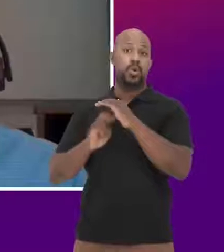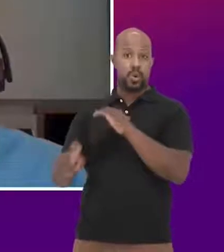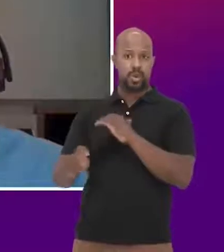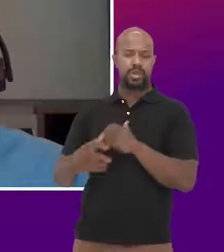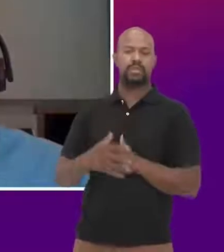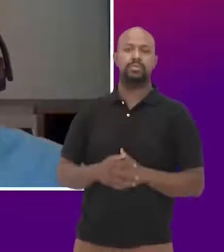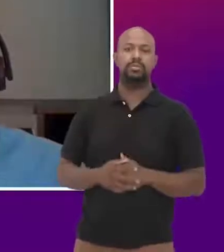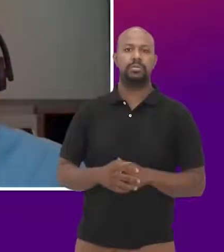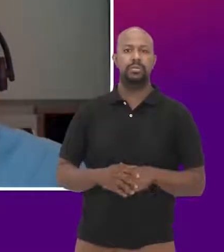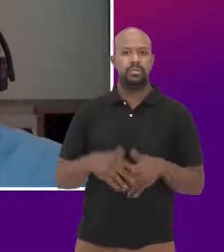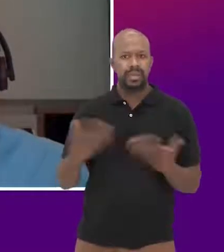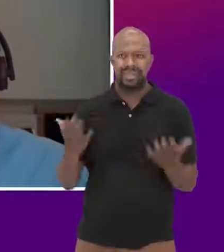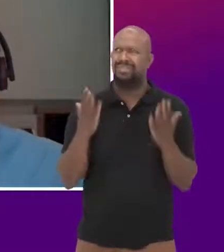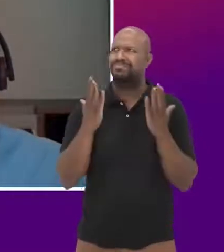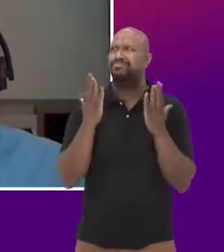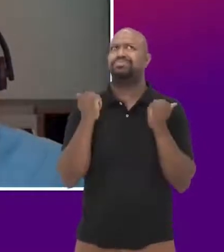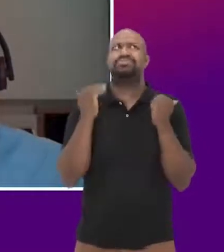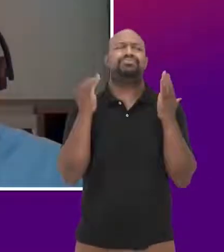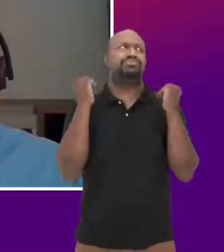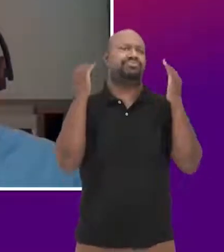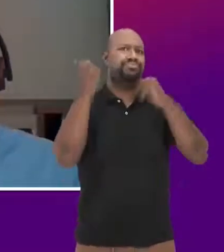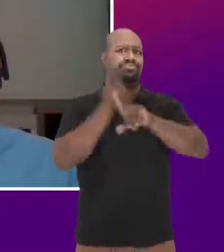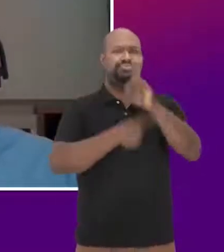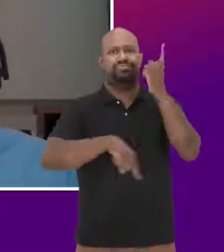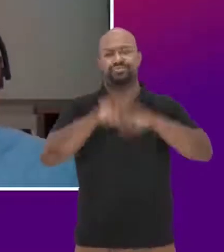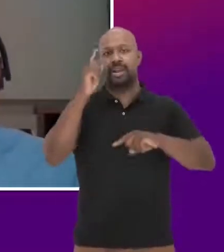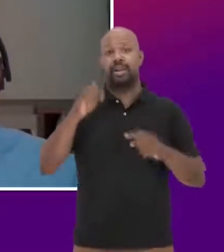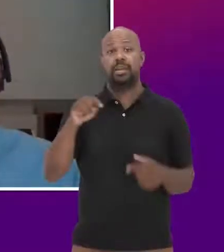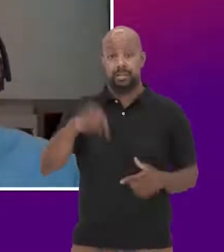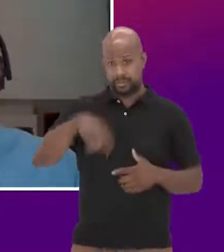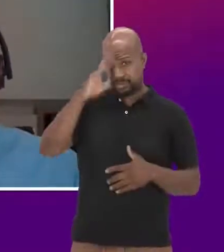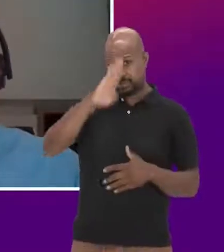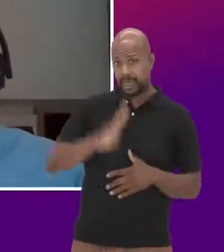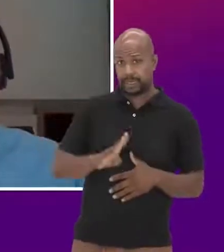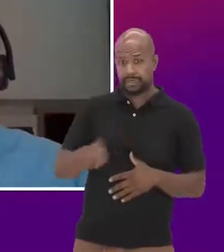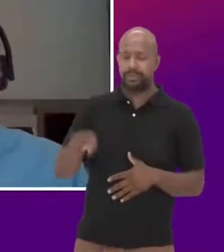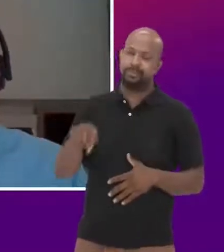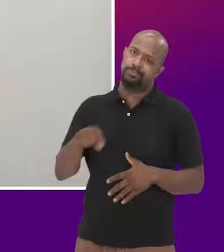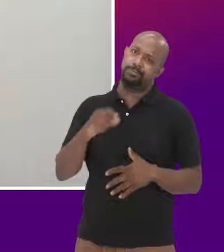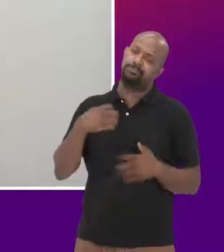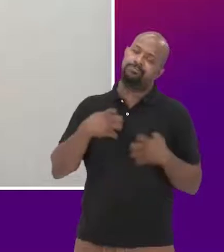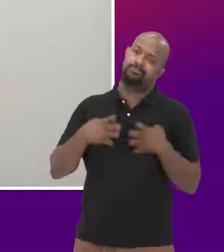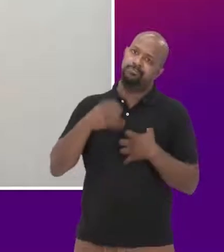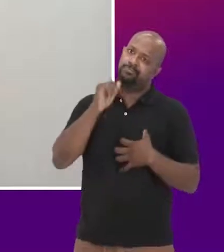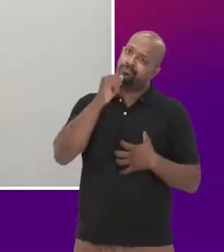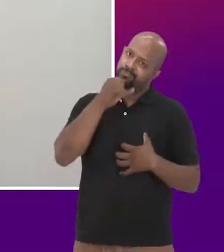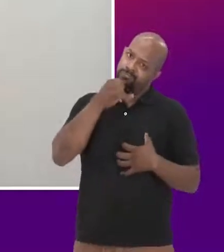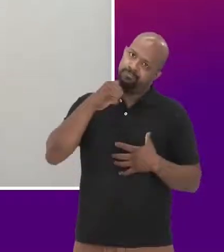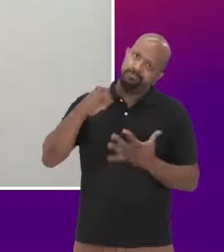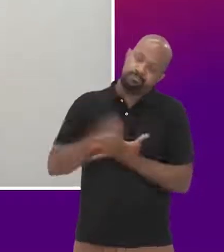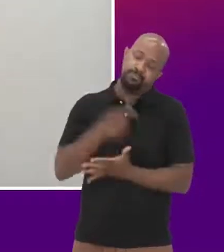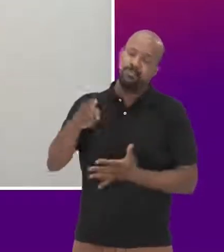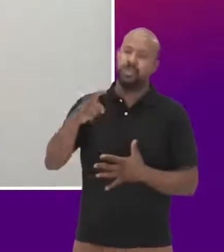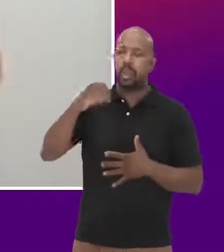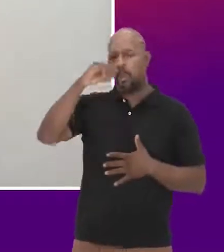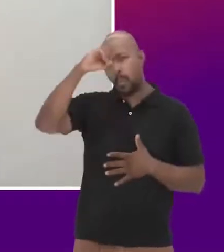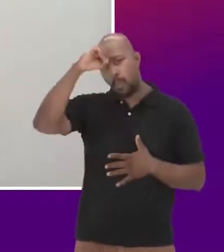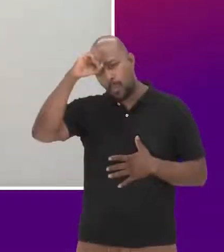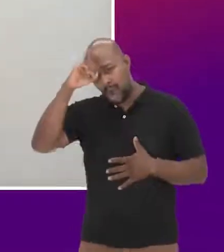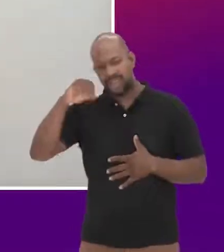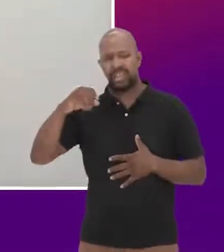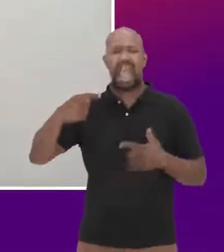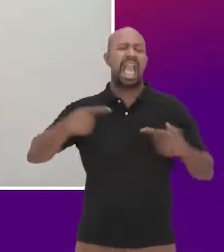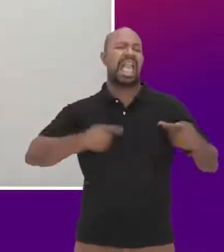E assim ela virou um sucesso. No Brasil, onde infelizmente, por ingenuidade, a tal